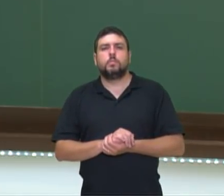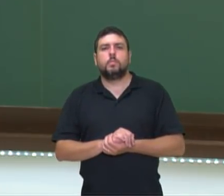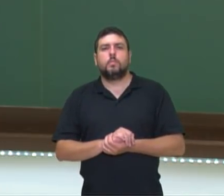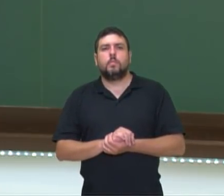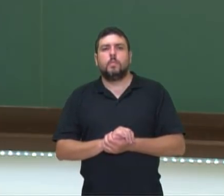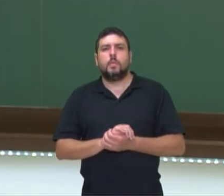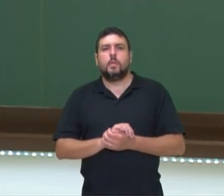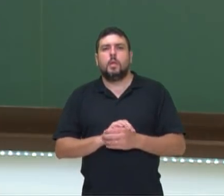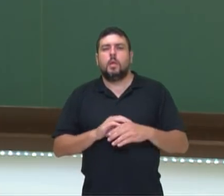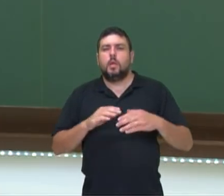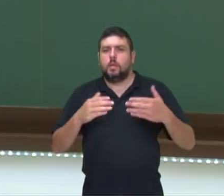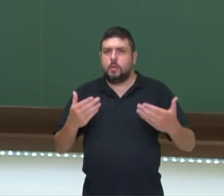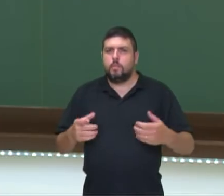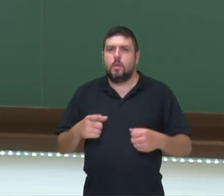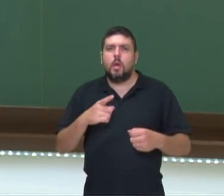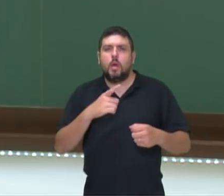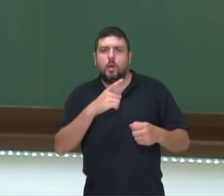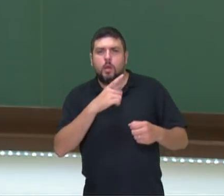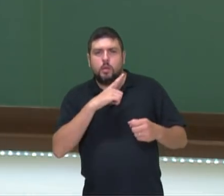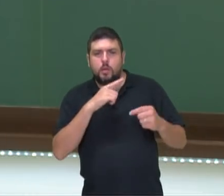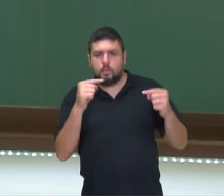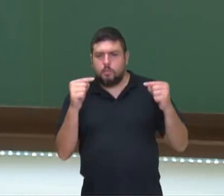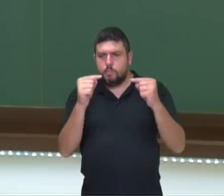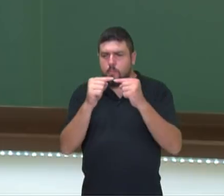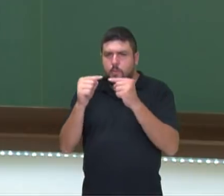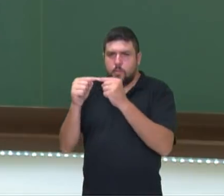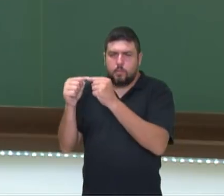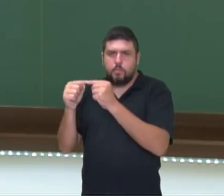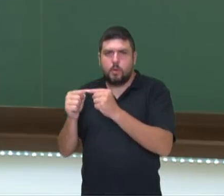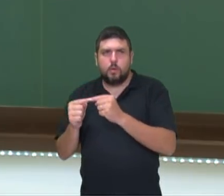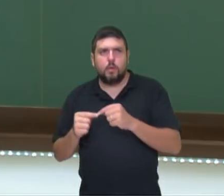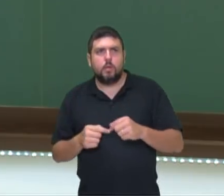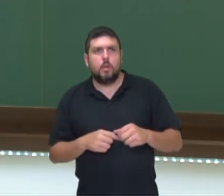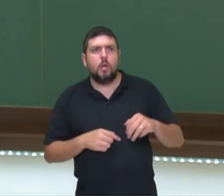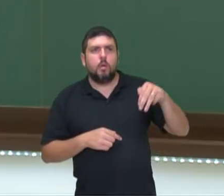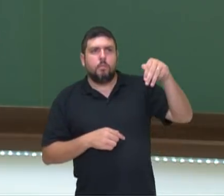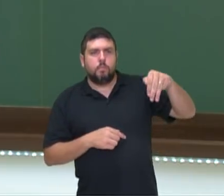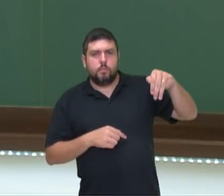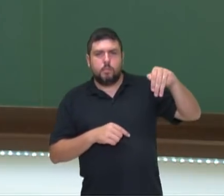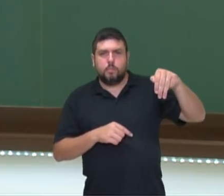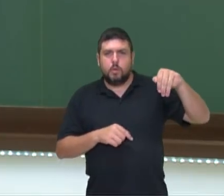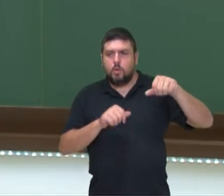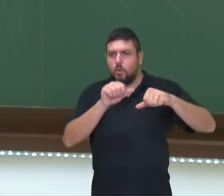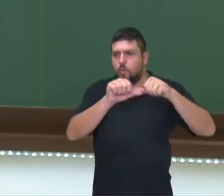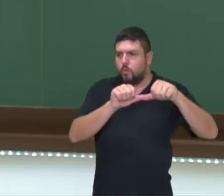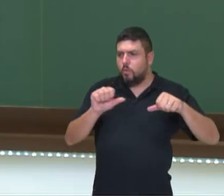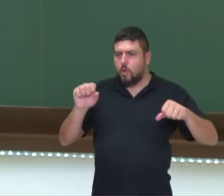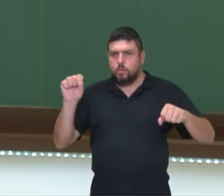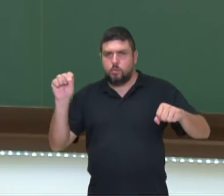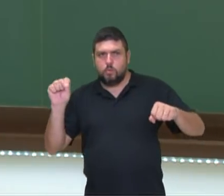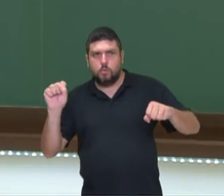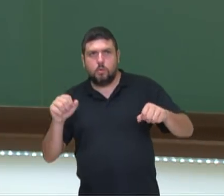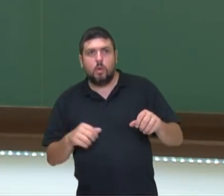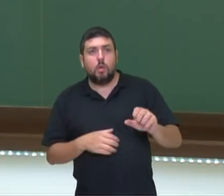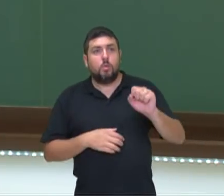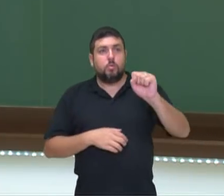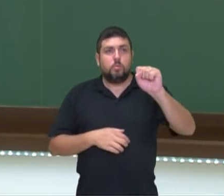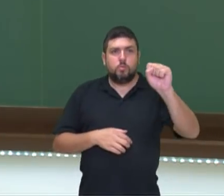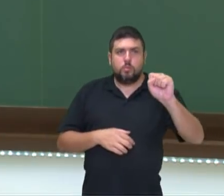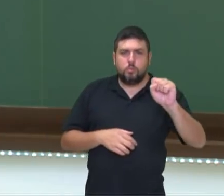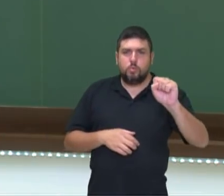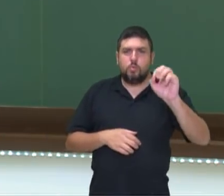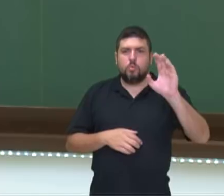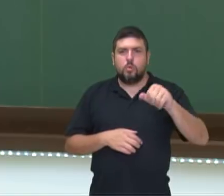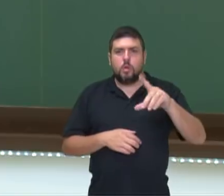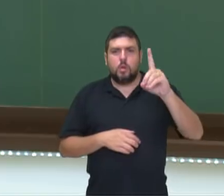relação fundamental. Então, o minuendo vira soma, subtraindo vira uma das parcelas e a diferença vira a outra